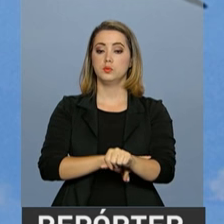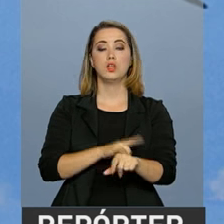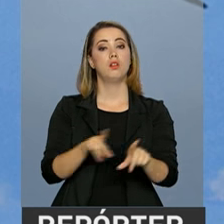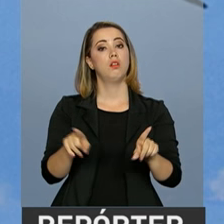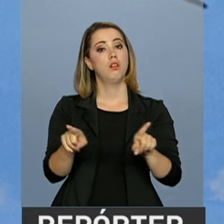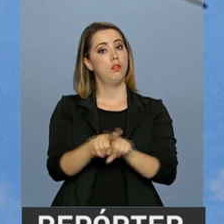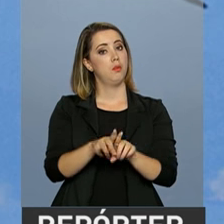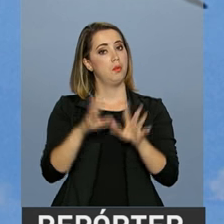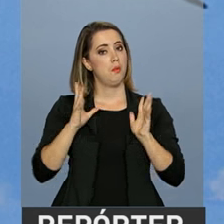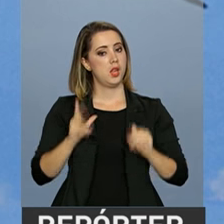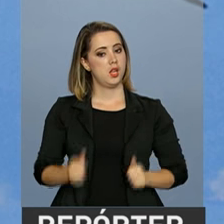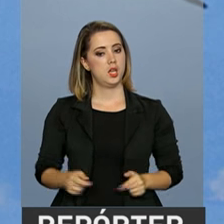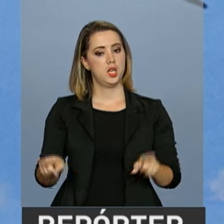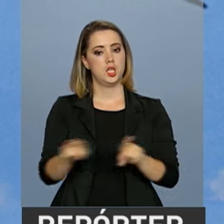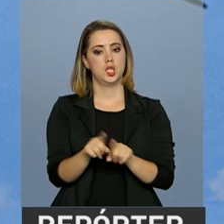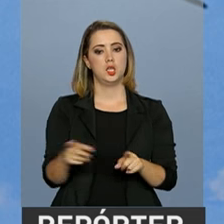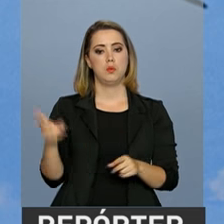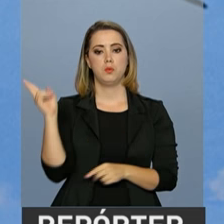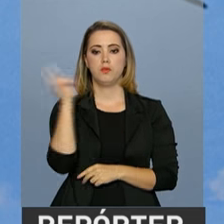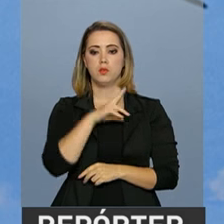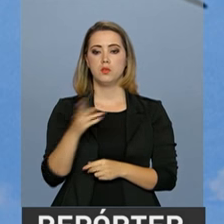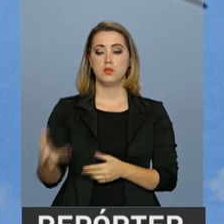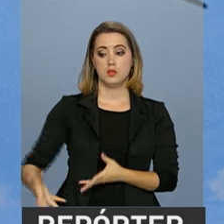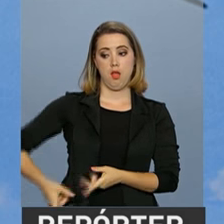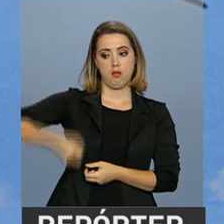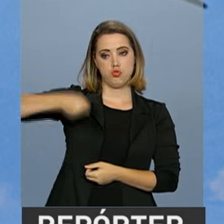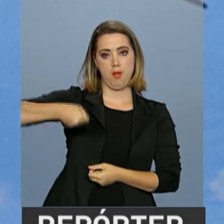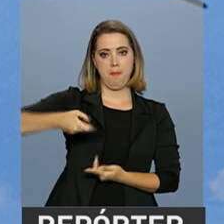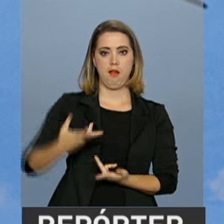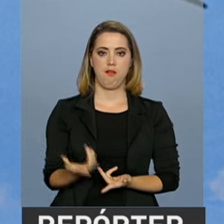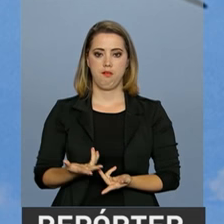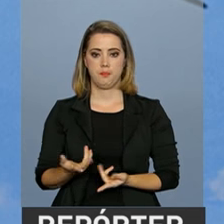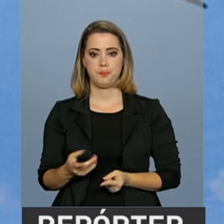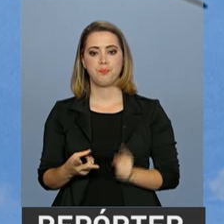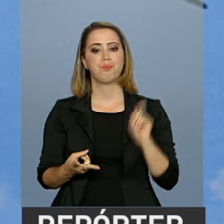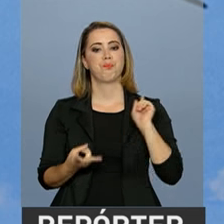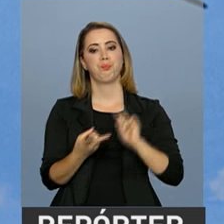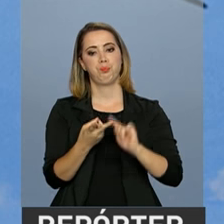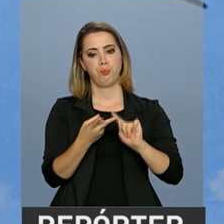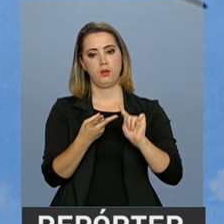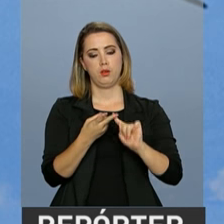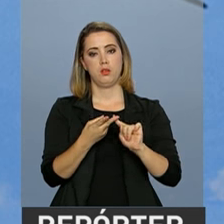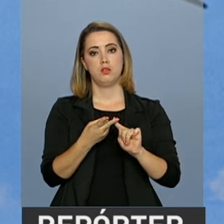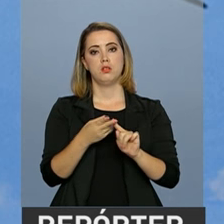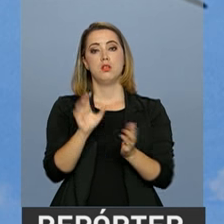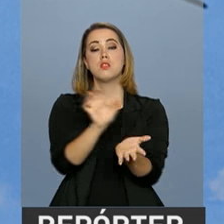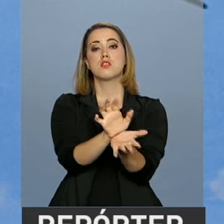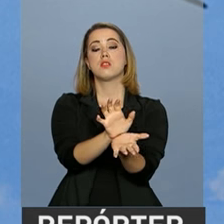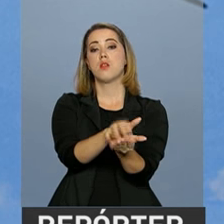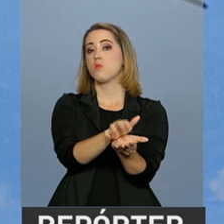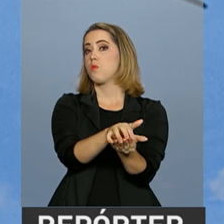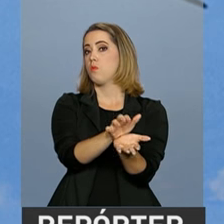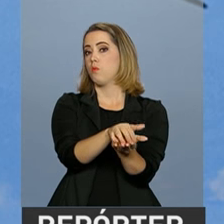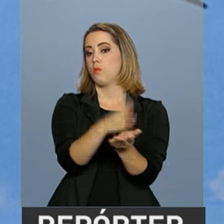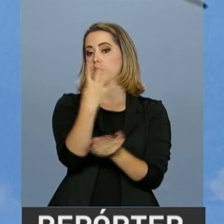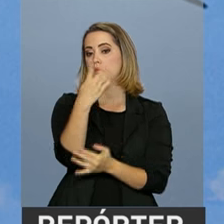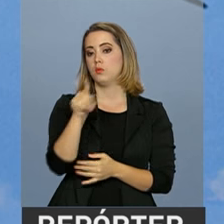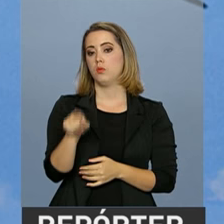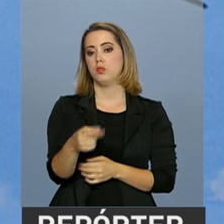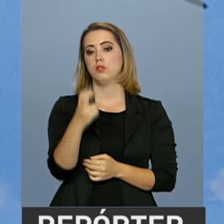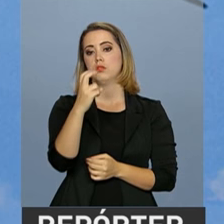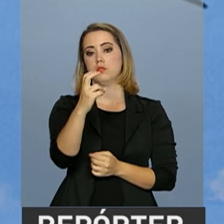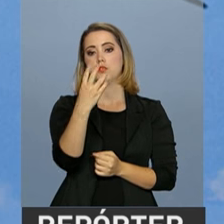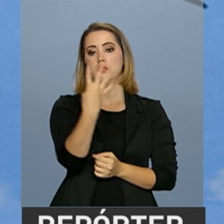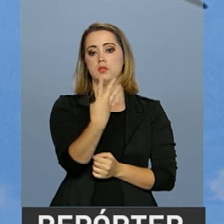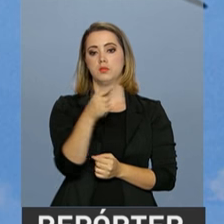a velocidade da restituição de bagagem. Em segundo lugar, aparece o Aeroporto de Recife, com